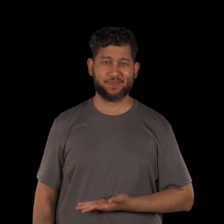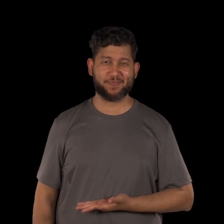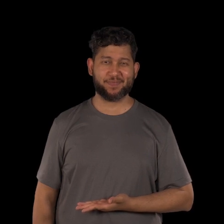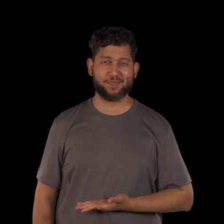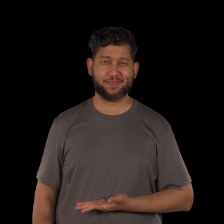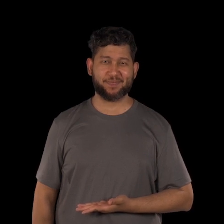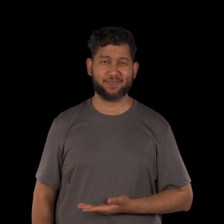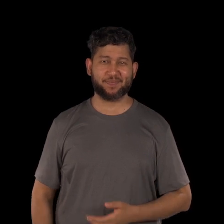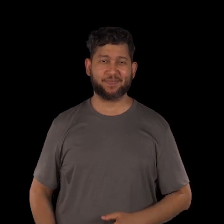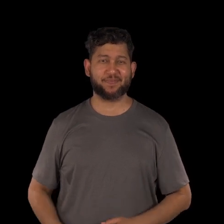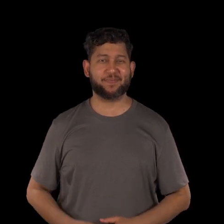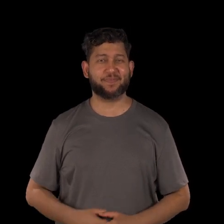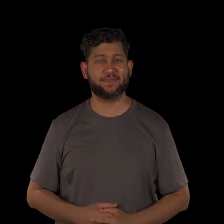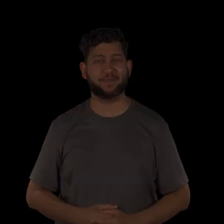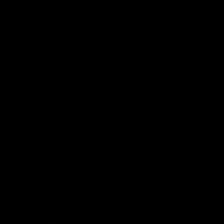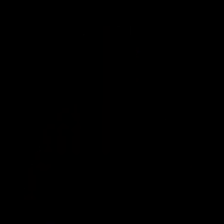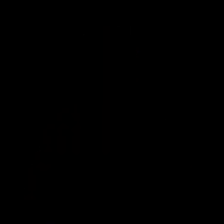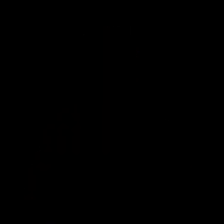educacional@belavistacultural.com.br.